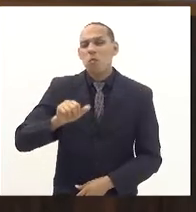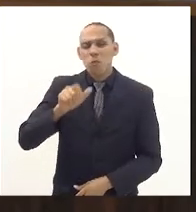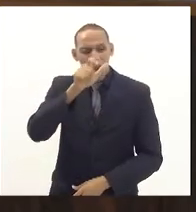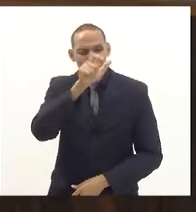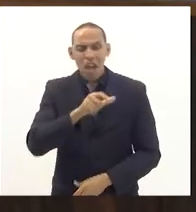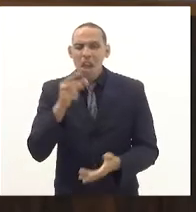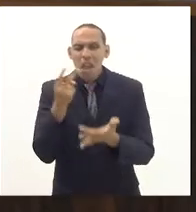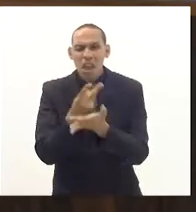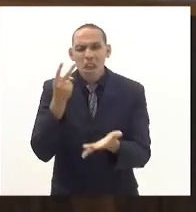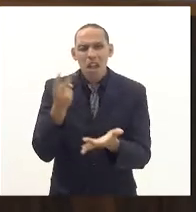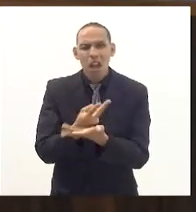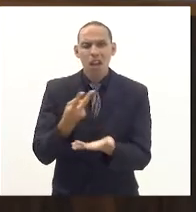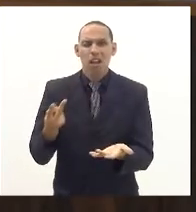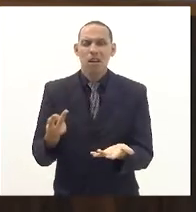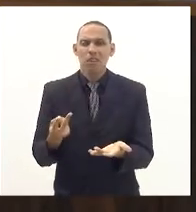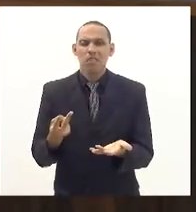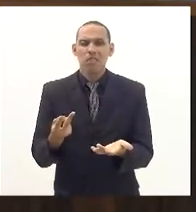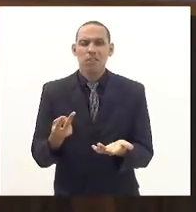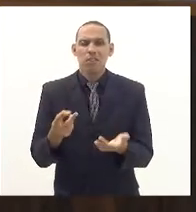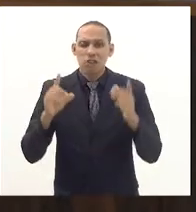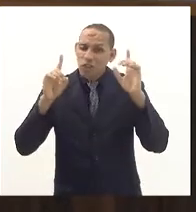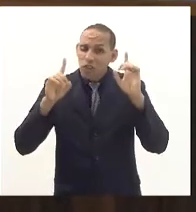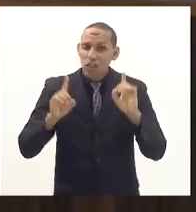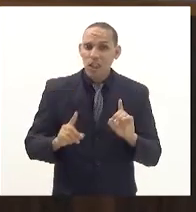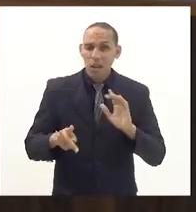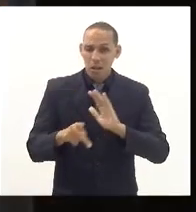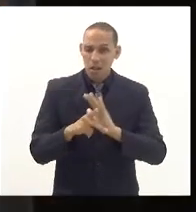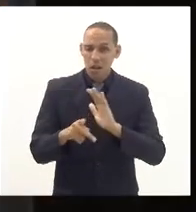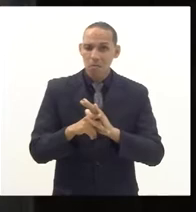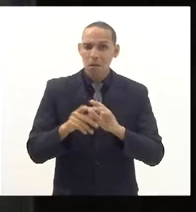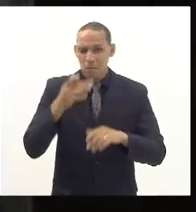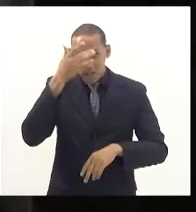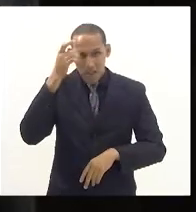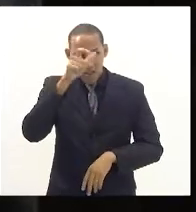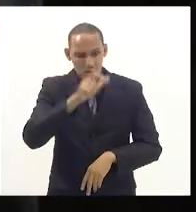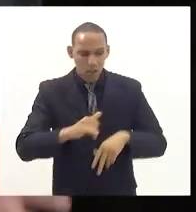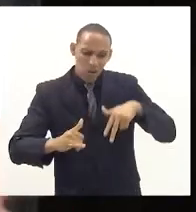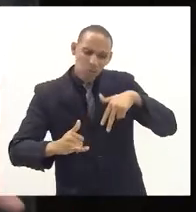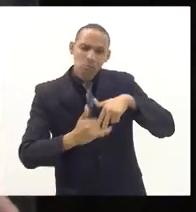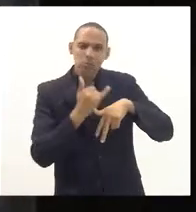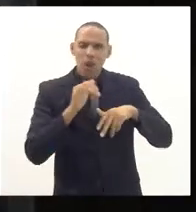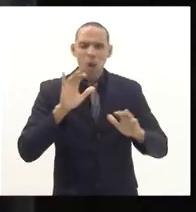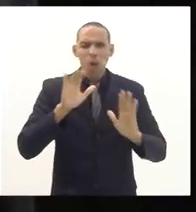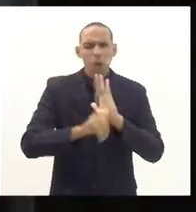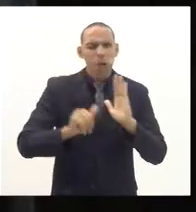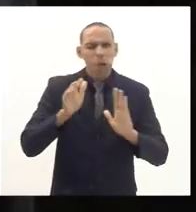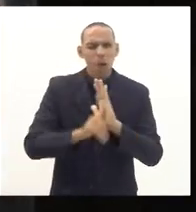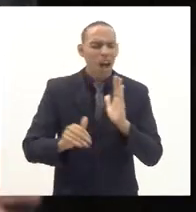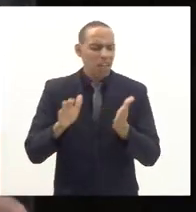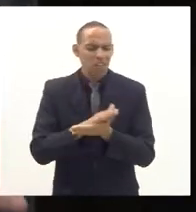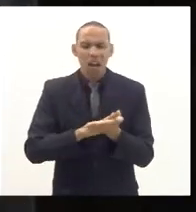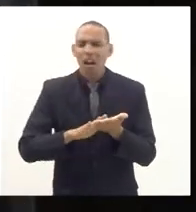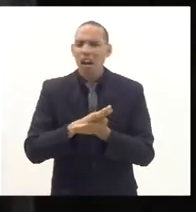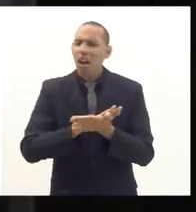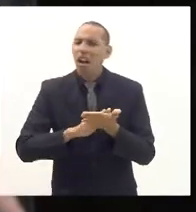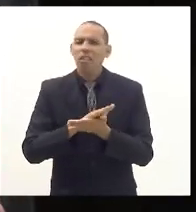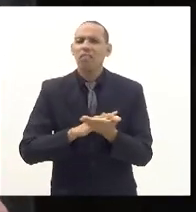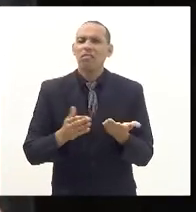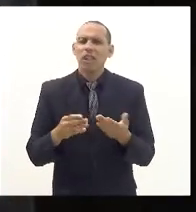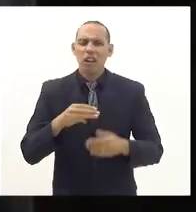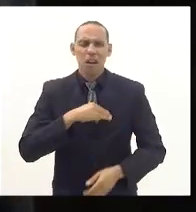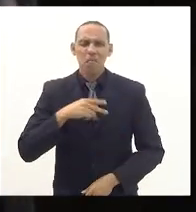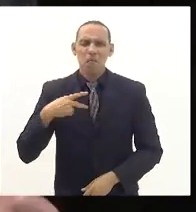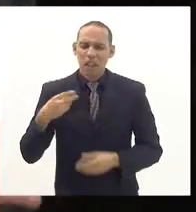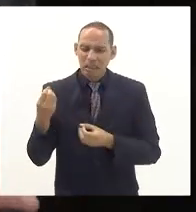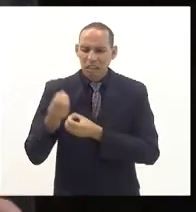transigindo com os direitos da vítima jamais usurpando qualquer poder que